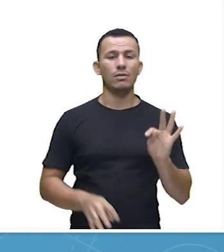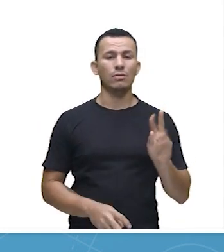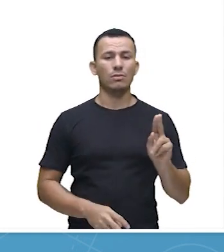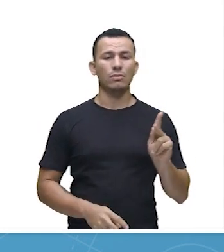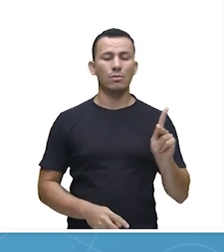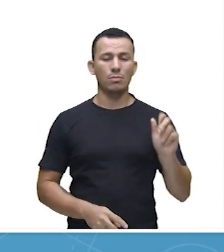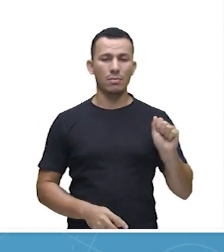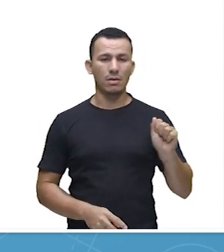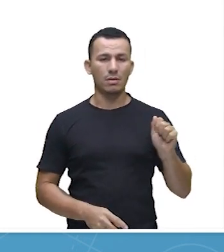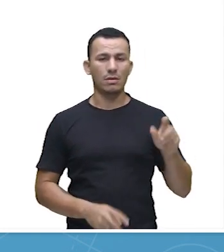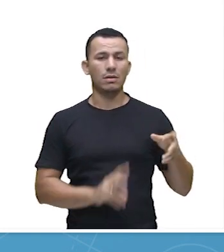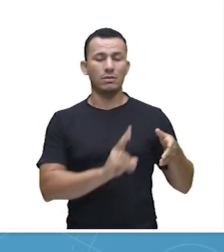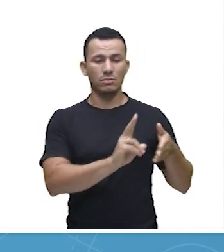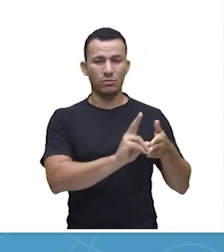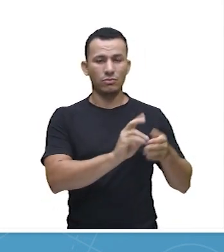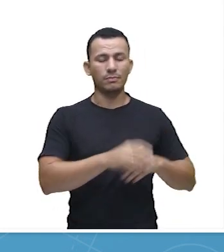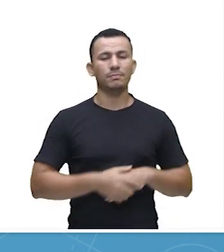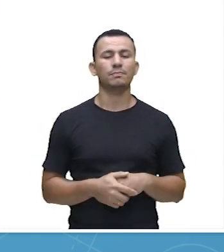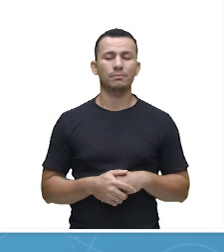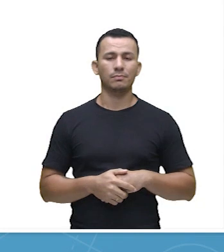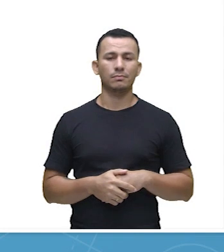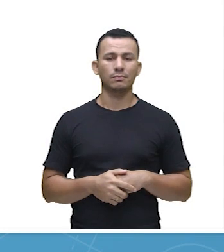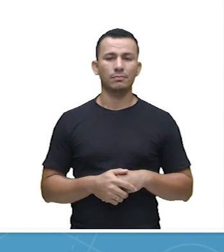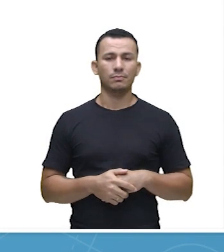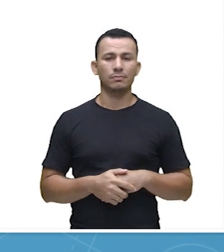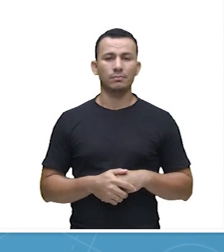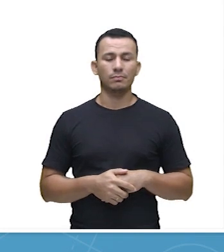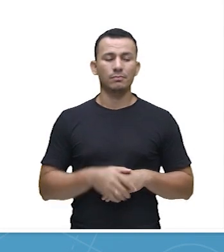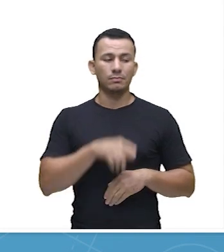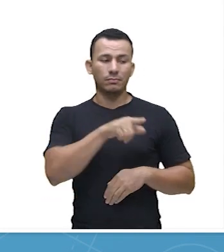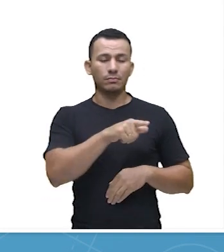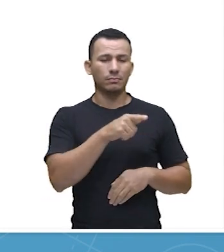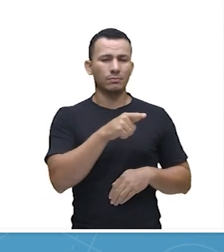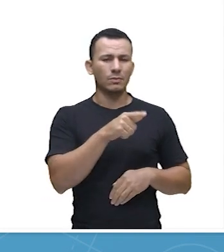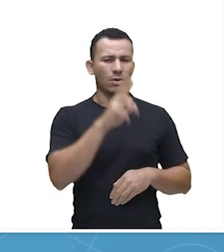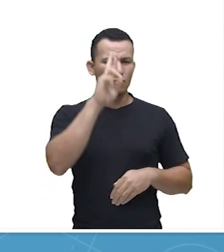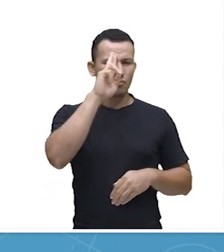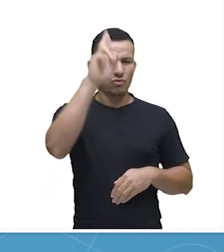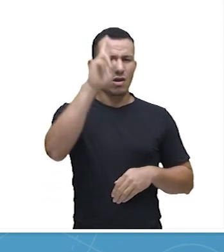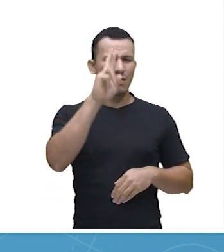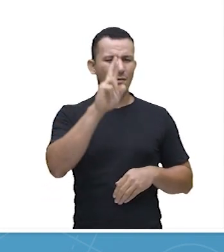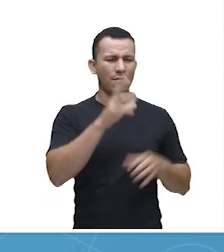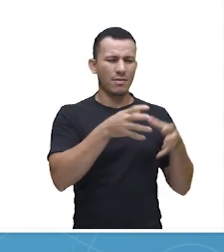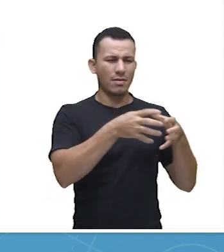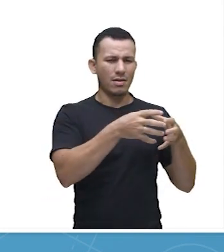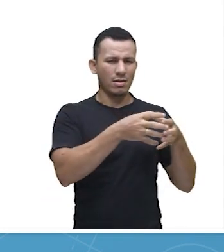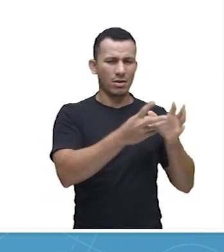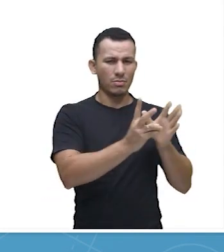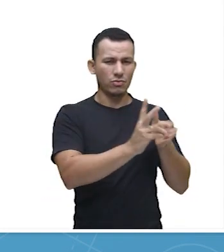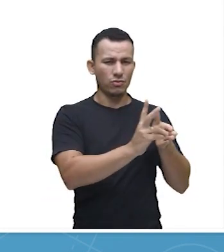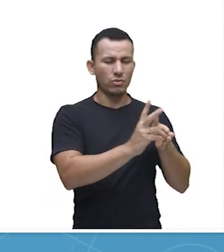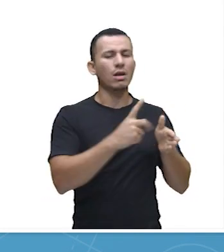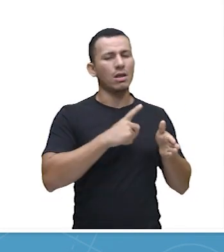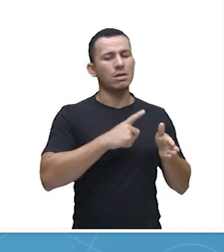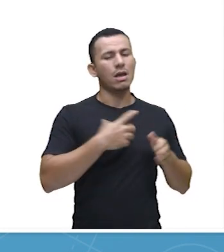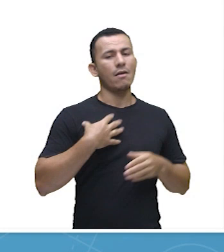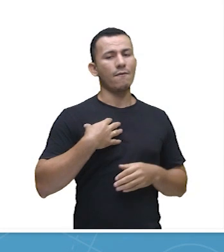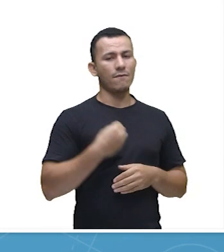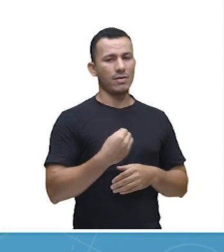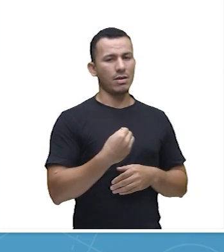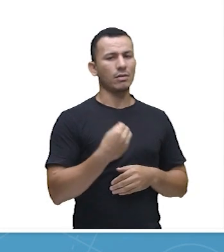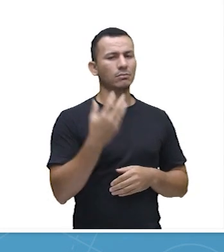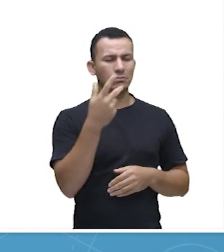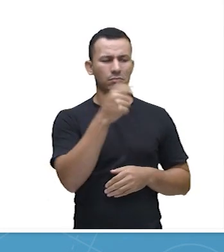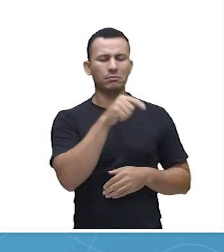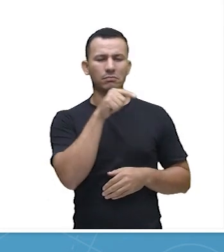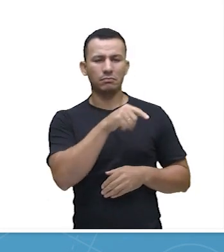o cacique dessa tribo, tinha uma filha chamada Naipi, tão bonita que as águas do rio paravam